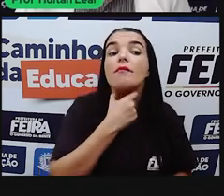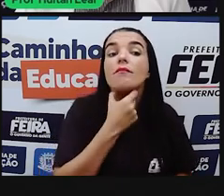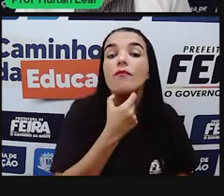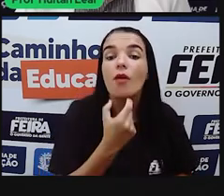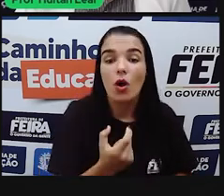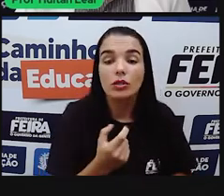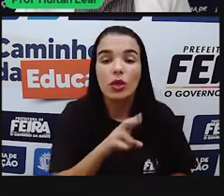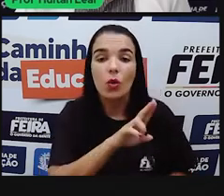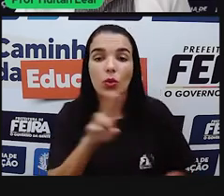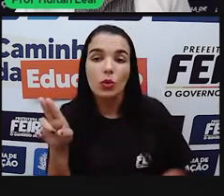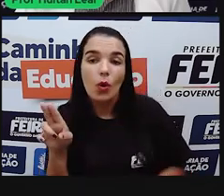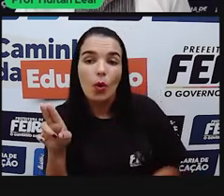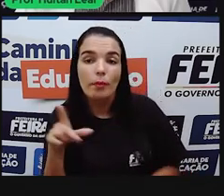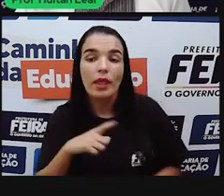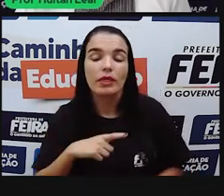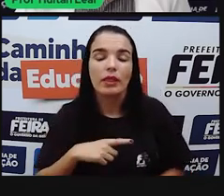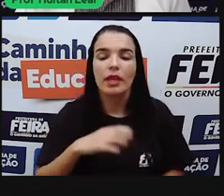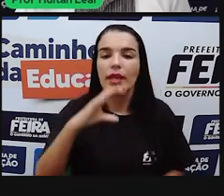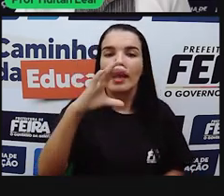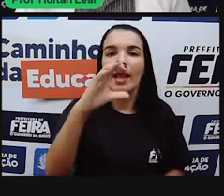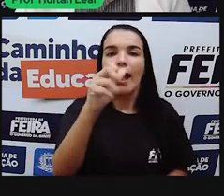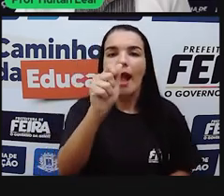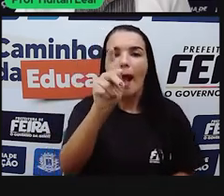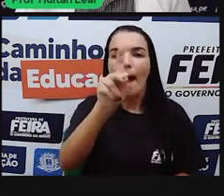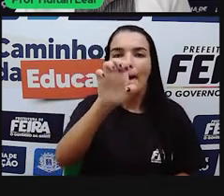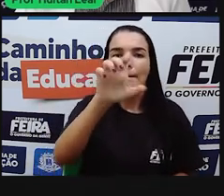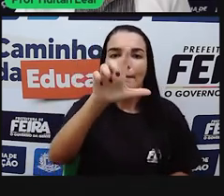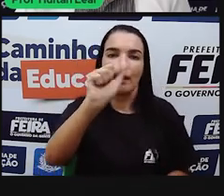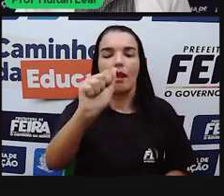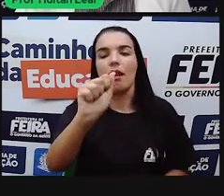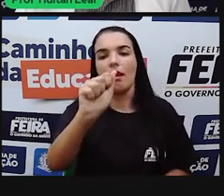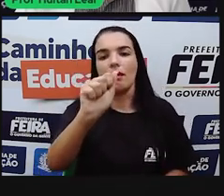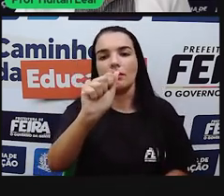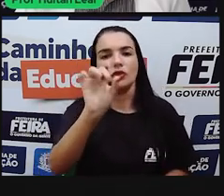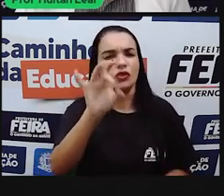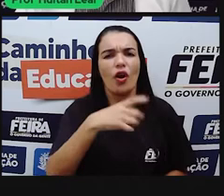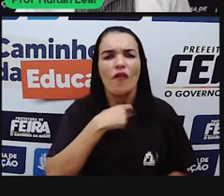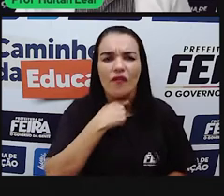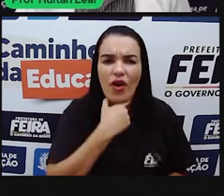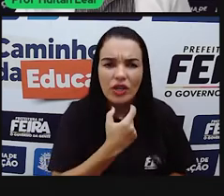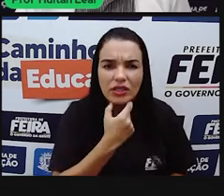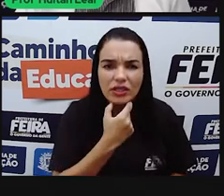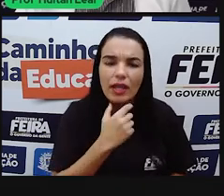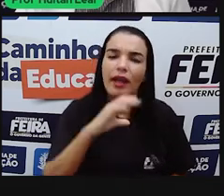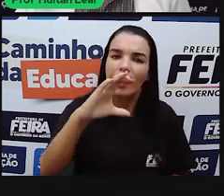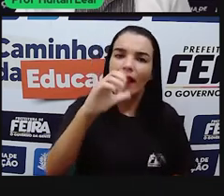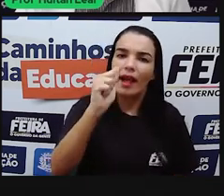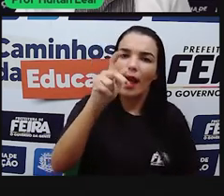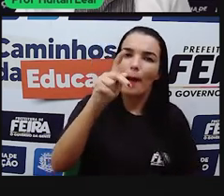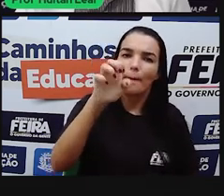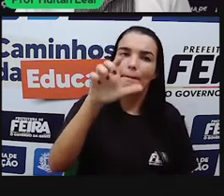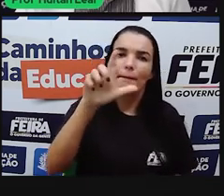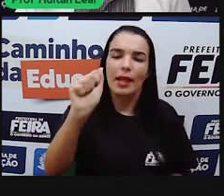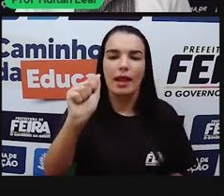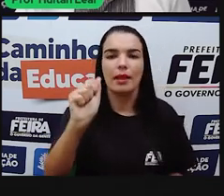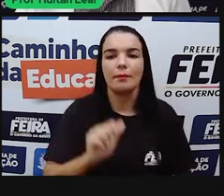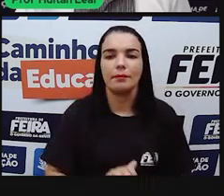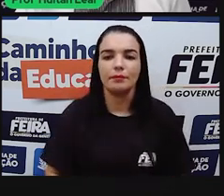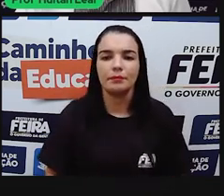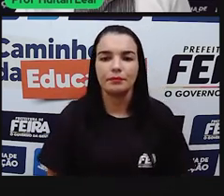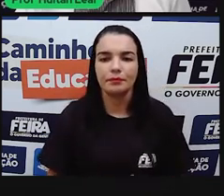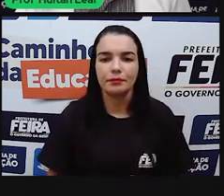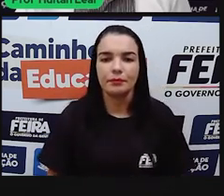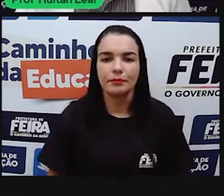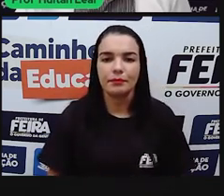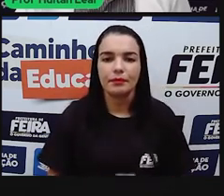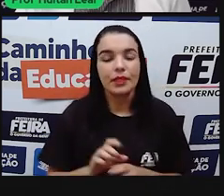voz, ela é chamada de a capela, ou seja, só a voz canta nessa canção. Então,